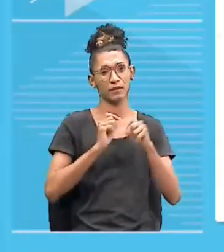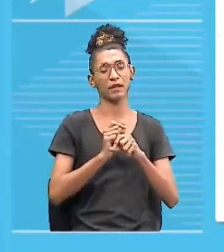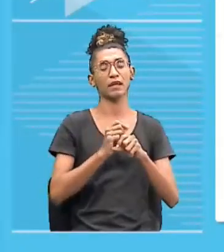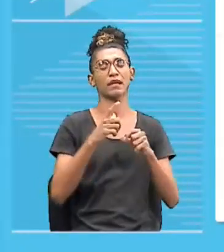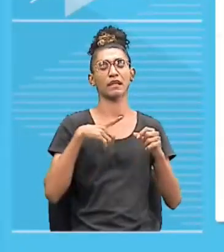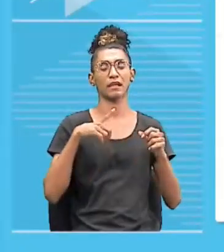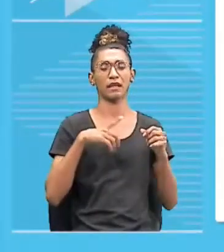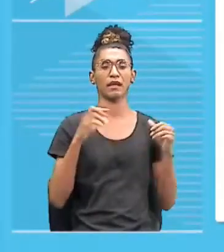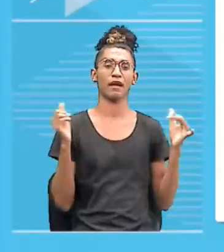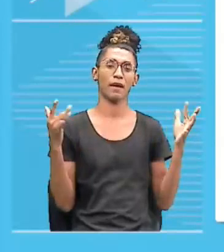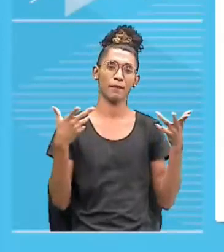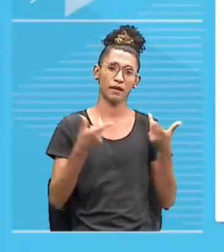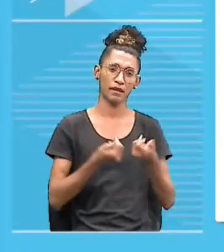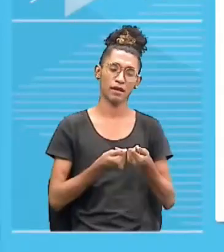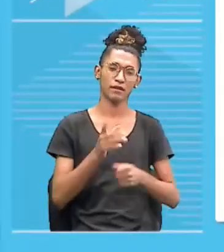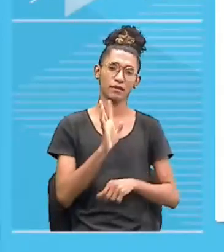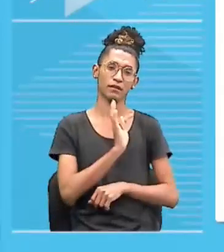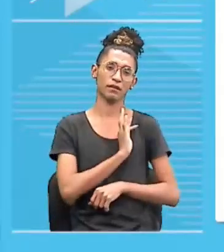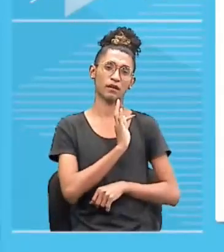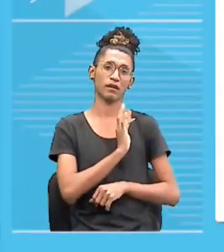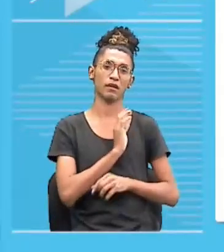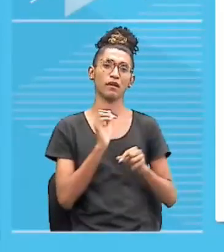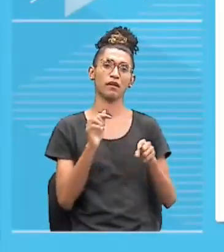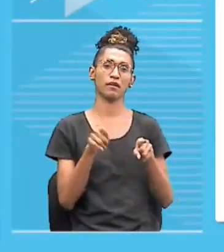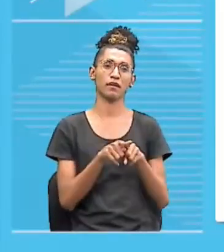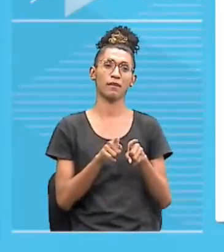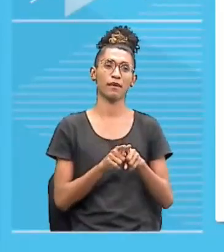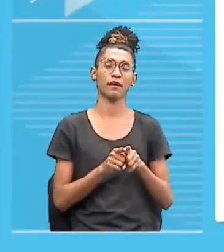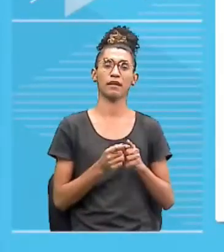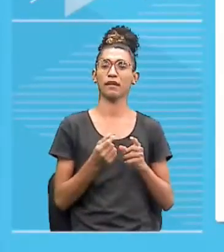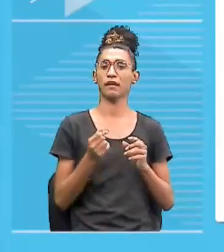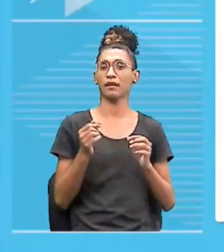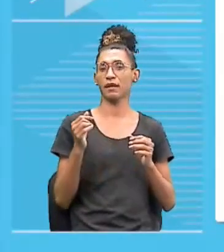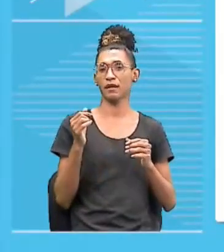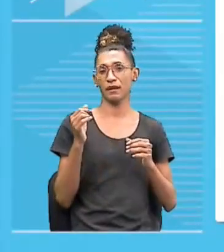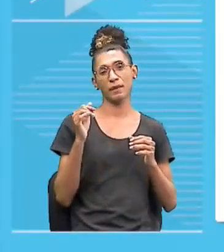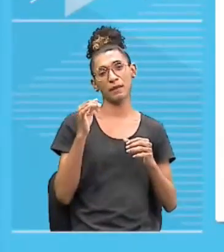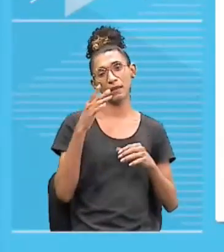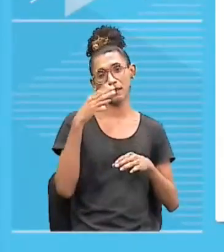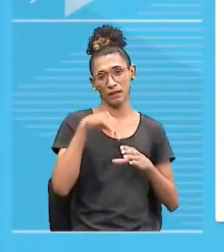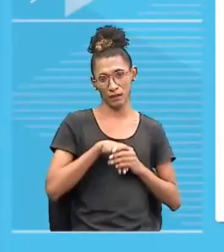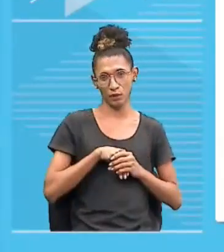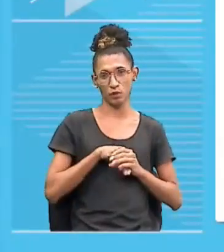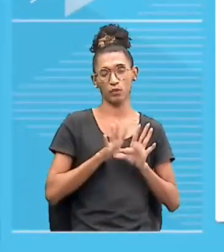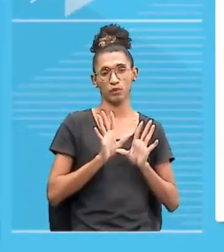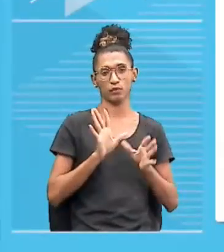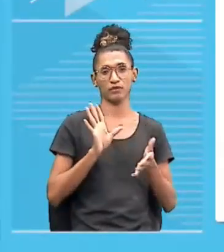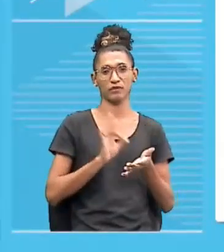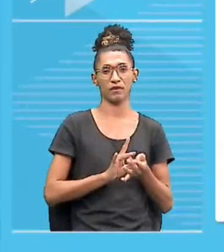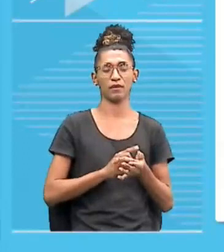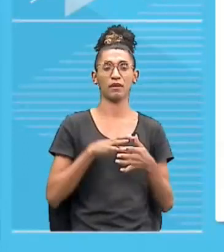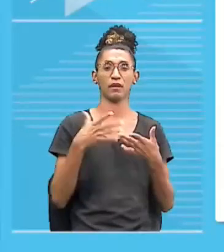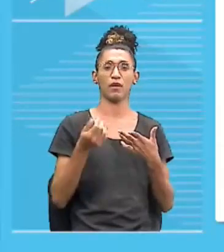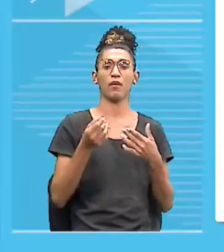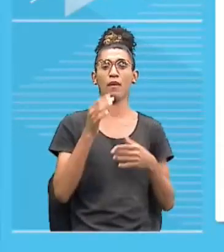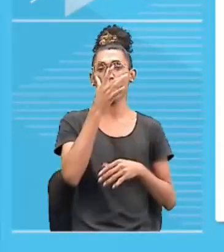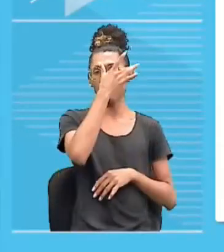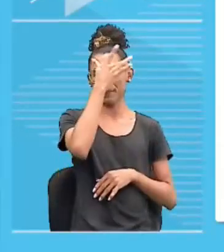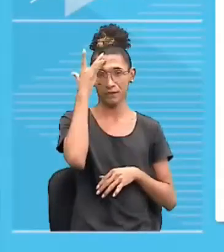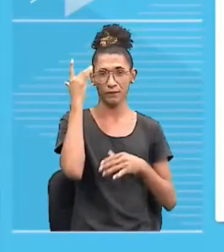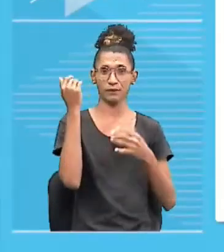desenvolver habilidades técnicas e interpessoais bem específicas. Ou seja, né, as pessoas